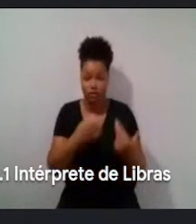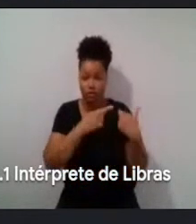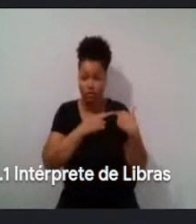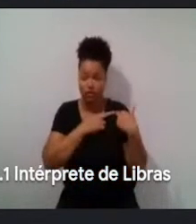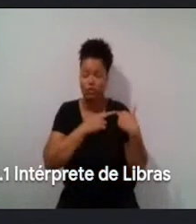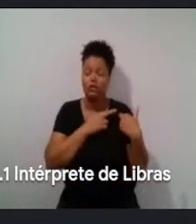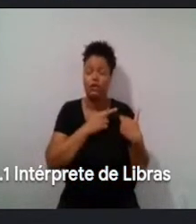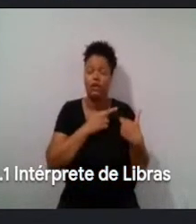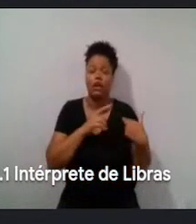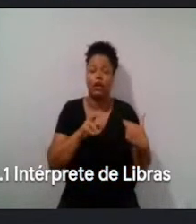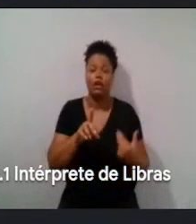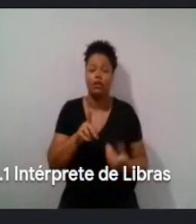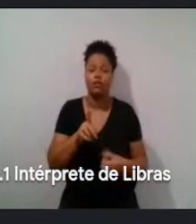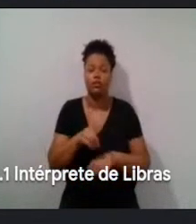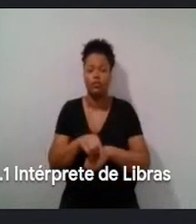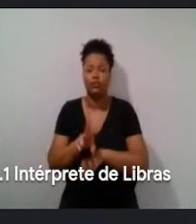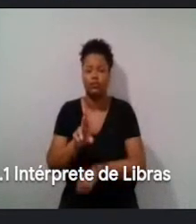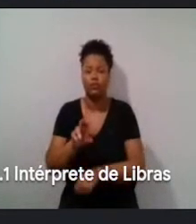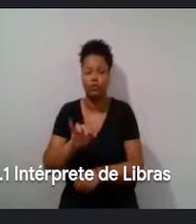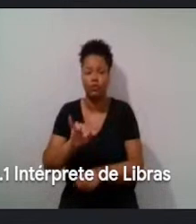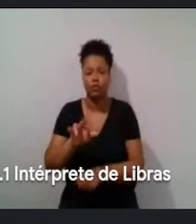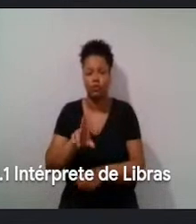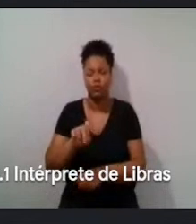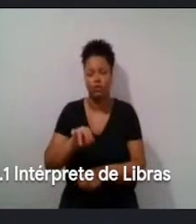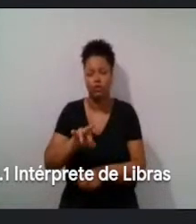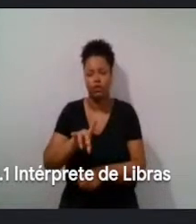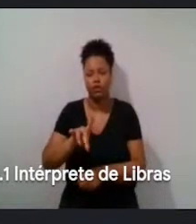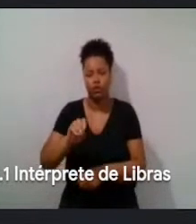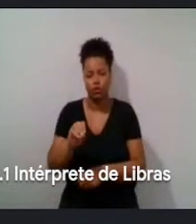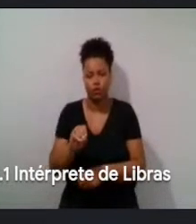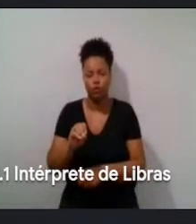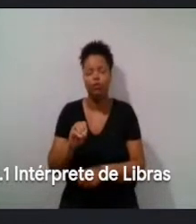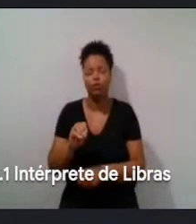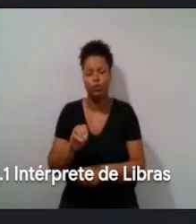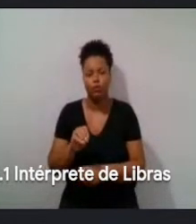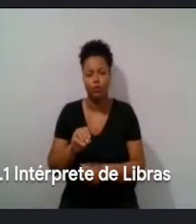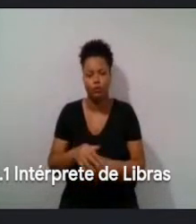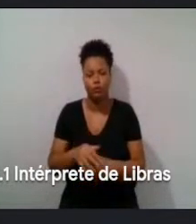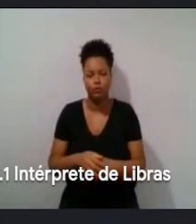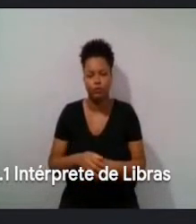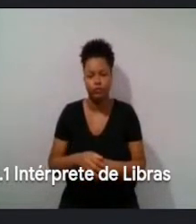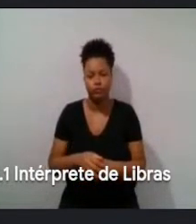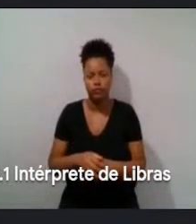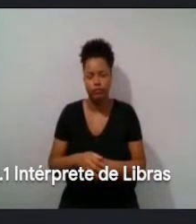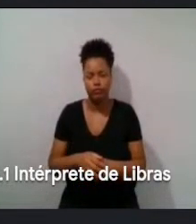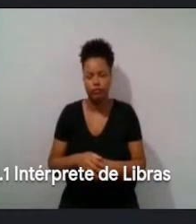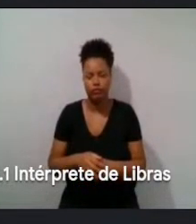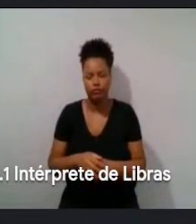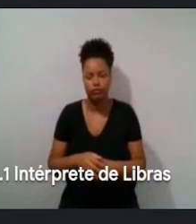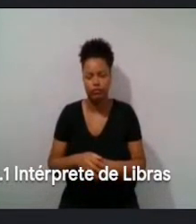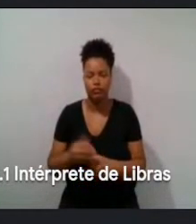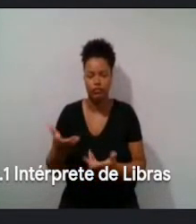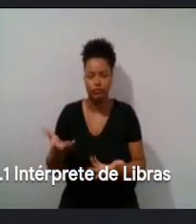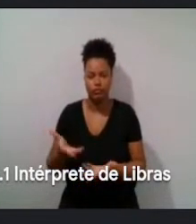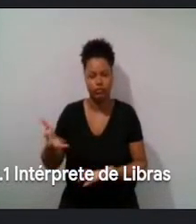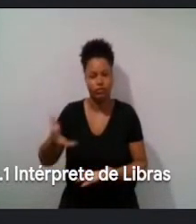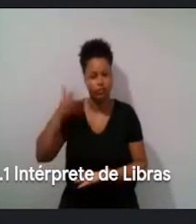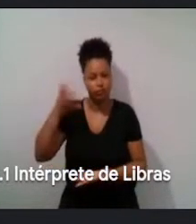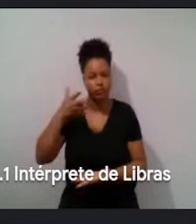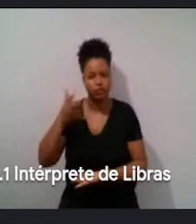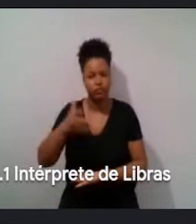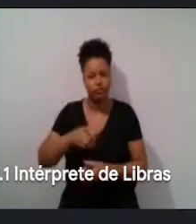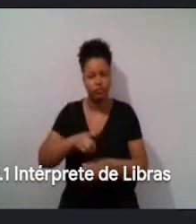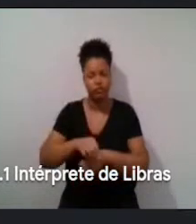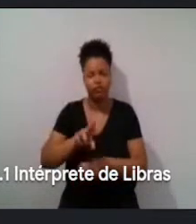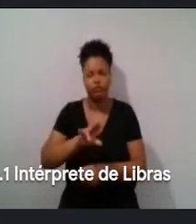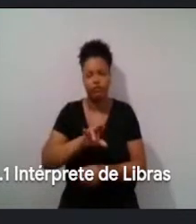Santos, interessado Tribunal Regional Eleitoral de Tocantins. Com a palavra, então, doutor, o juiz Rodrigo de